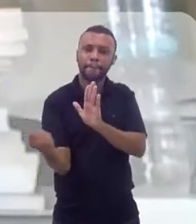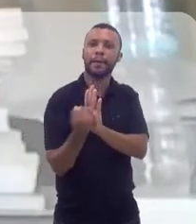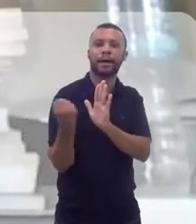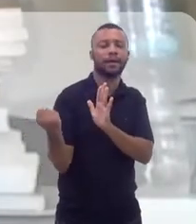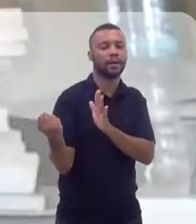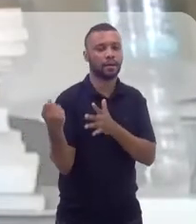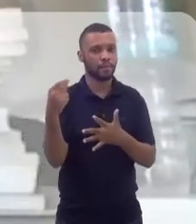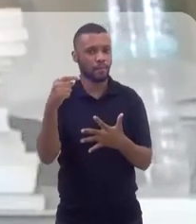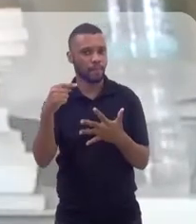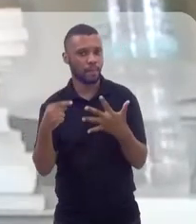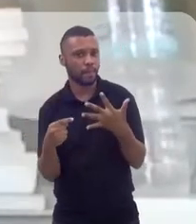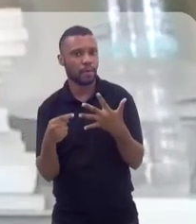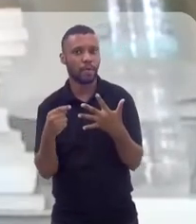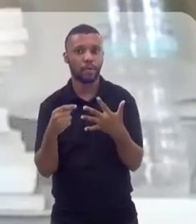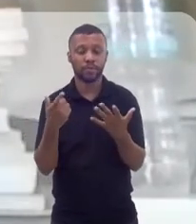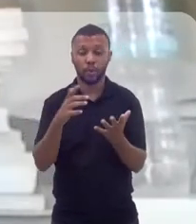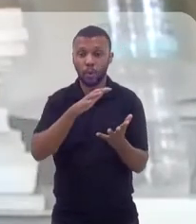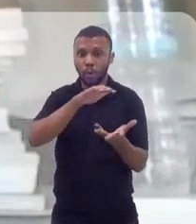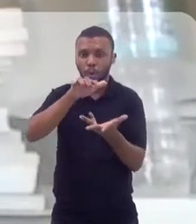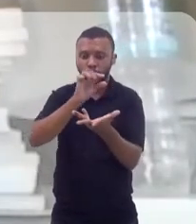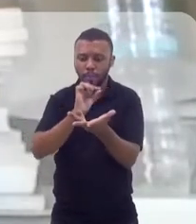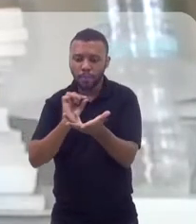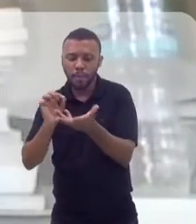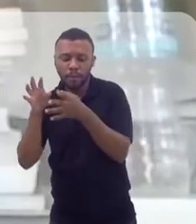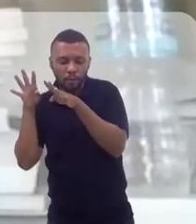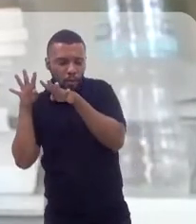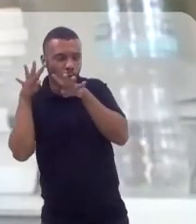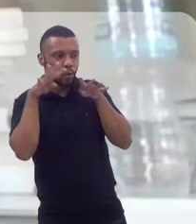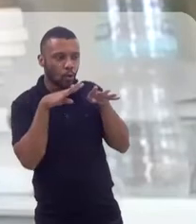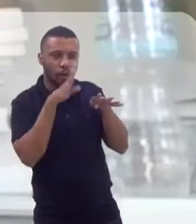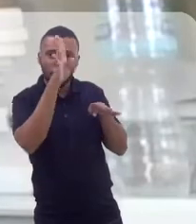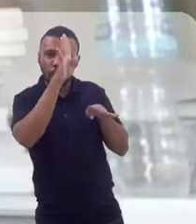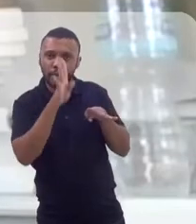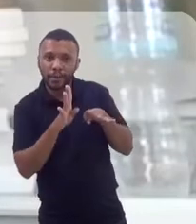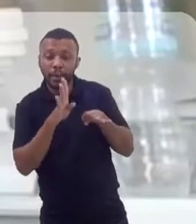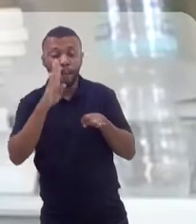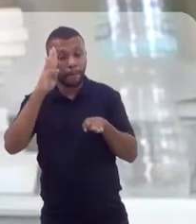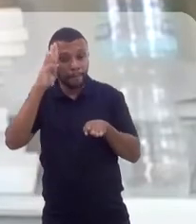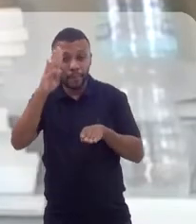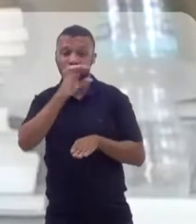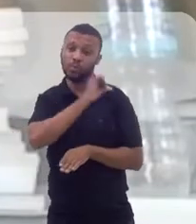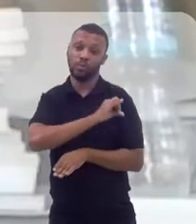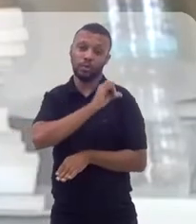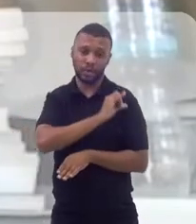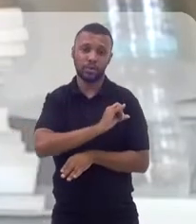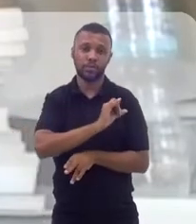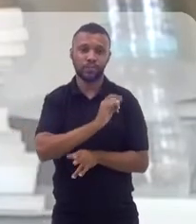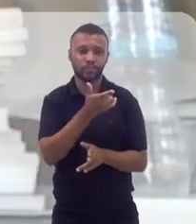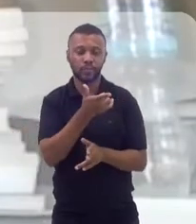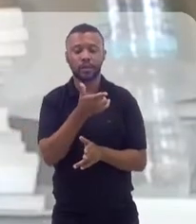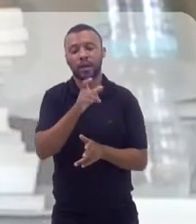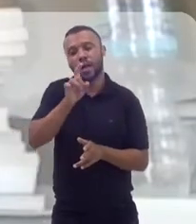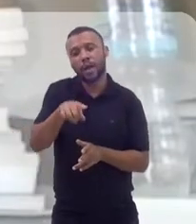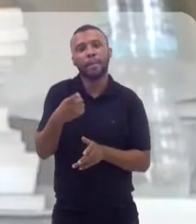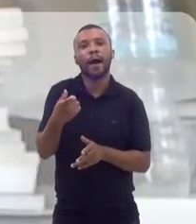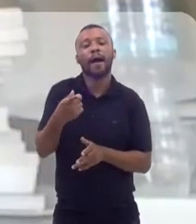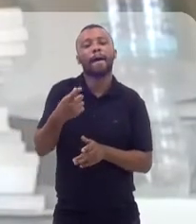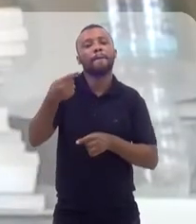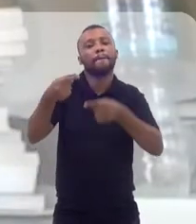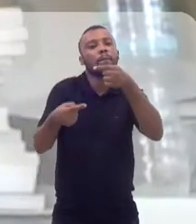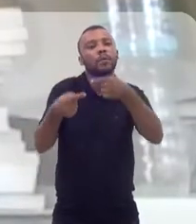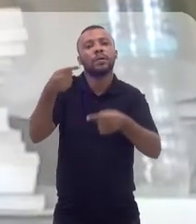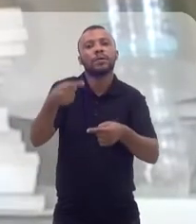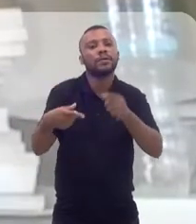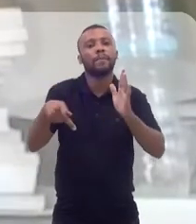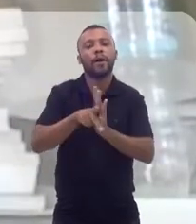benefícios. Em outros, qualquer outro país do mundo, isso, avançado e com desenvolvimento, seria política de Estado,